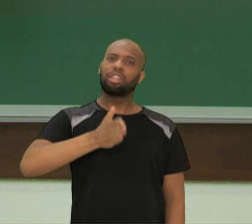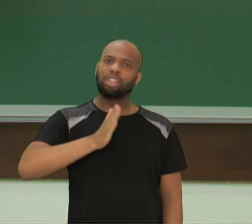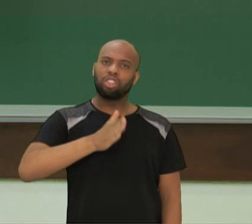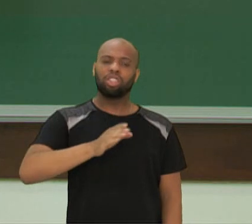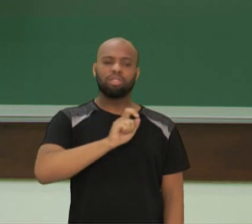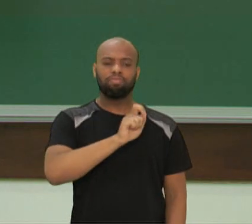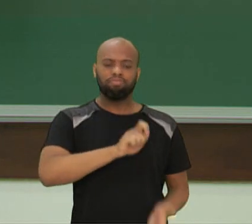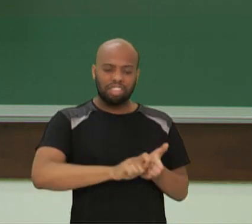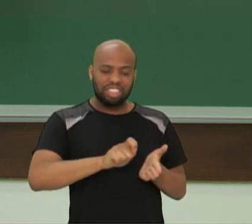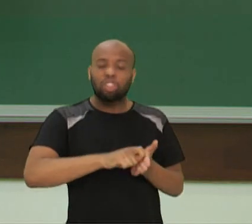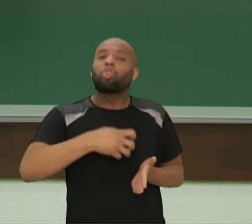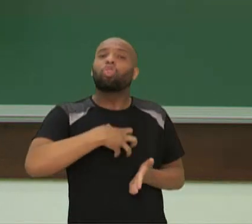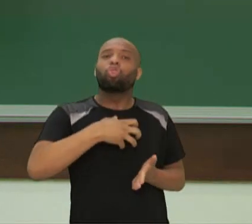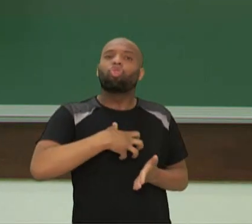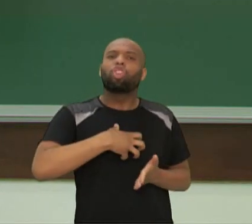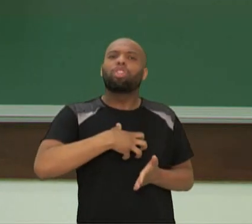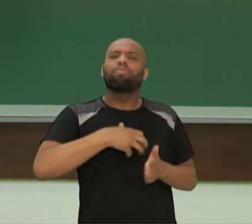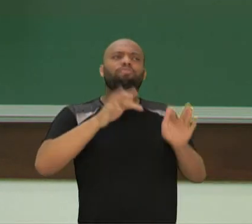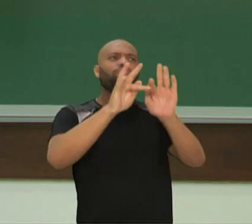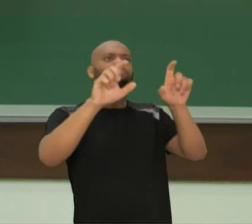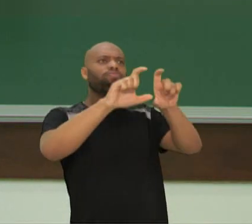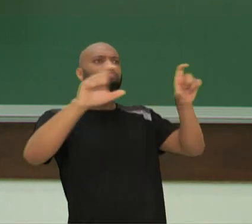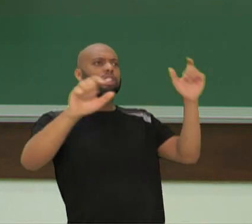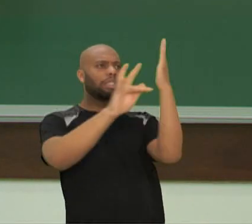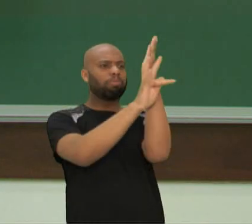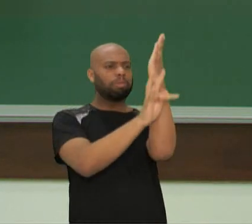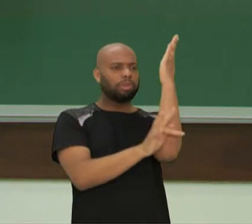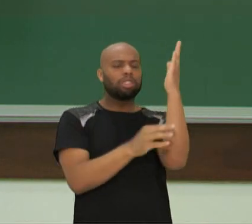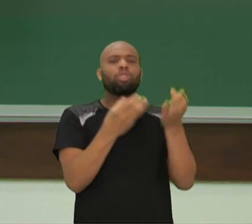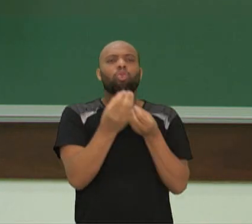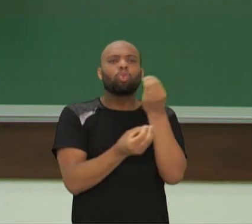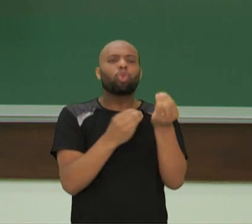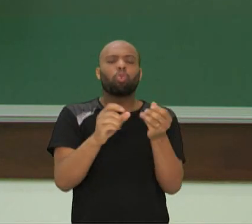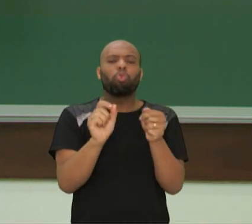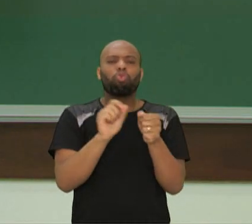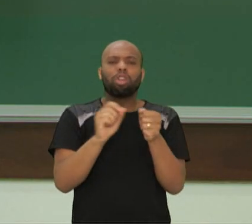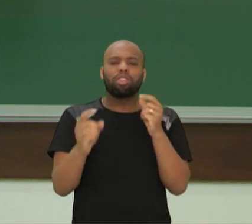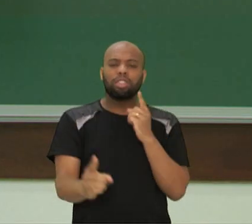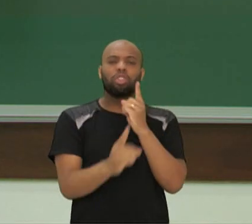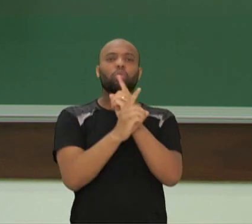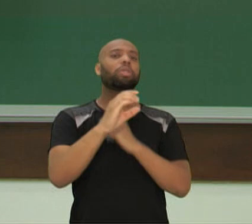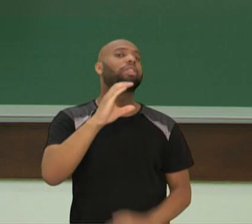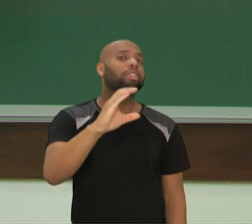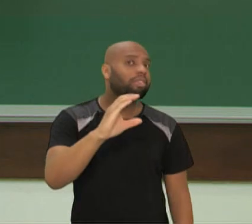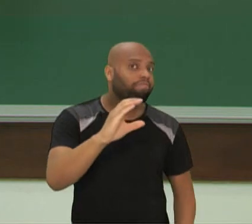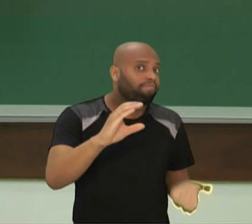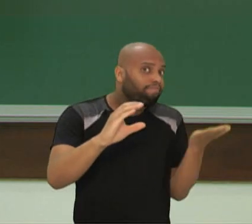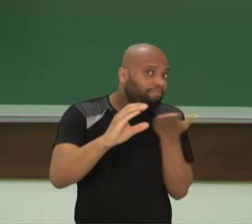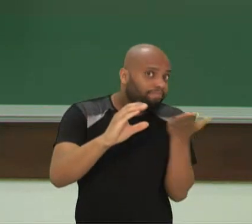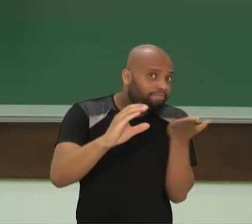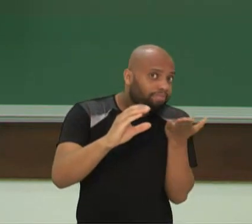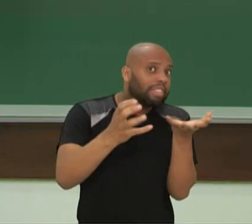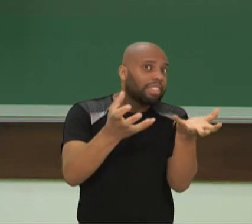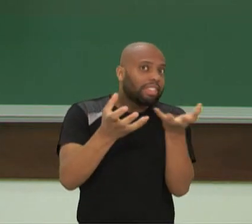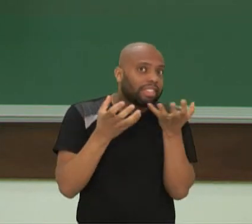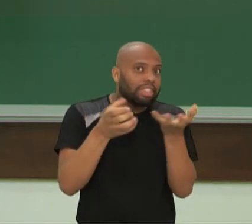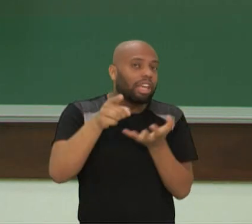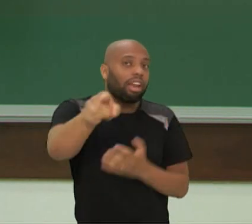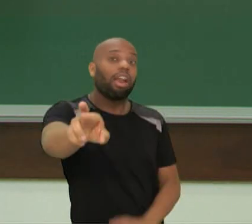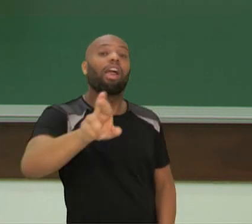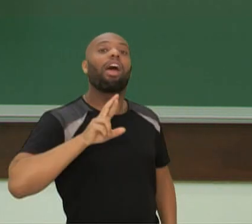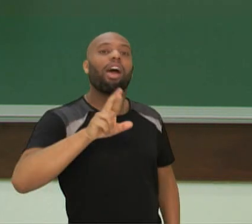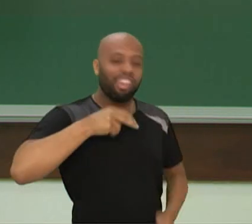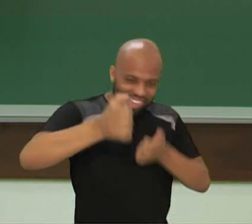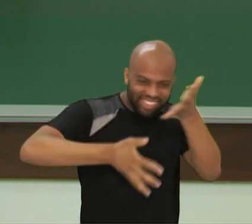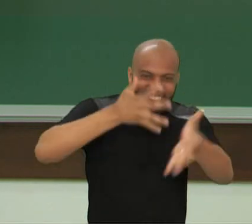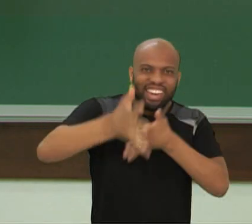quais são os formatos dessas coordenadas. Como eu faço para achar o valor de C? Eu quero ouvir você respondendo,